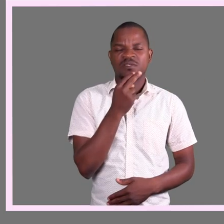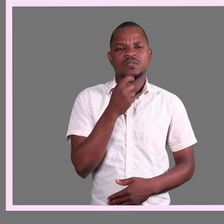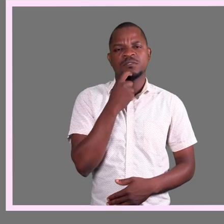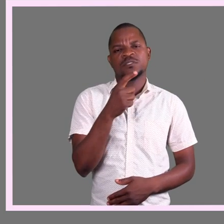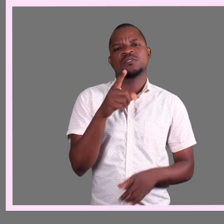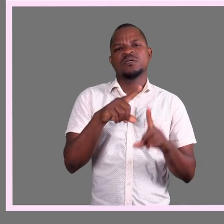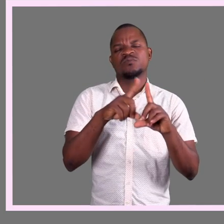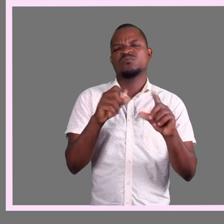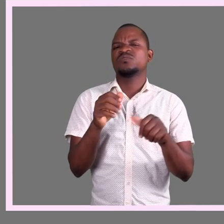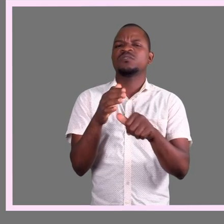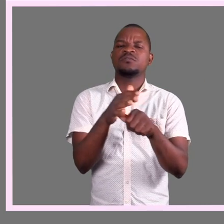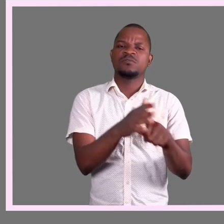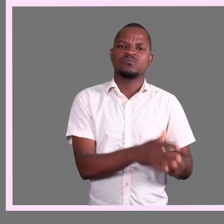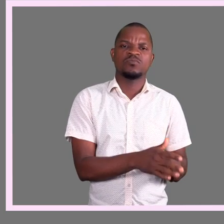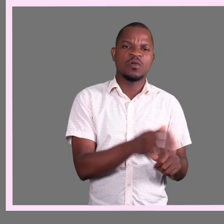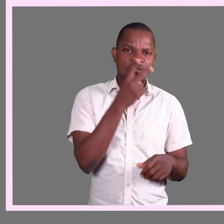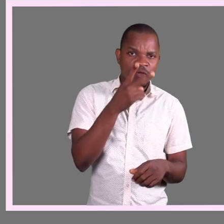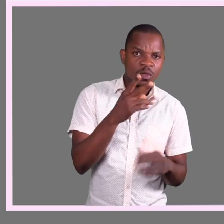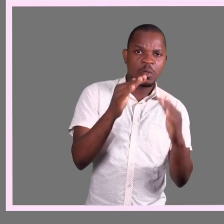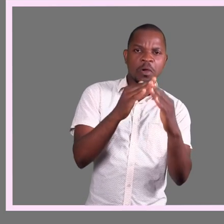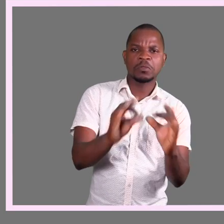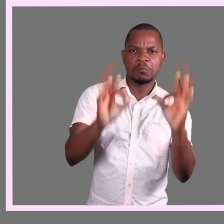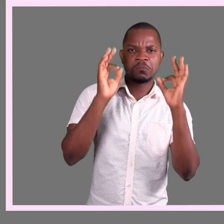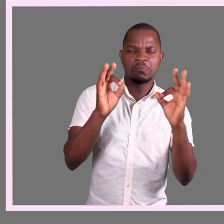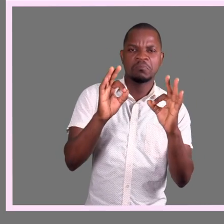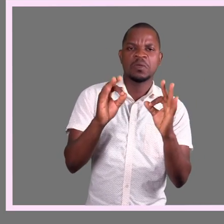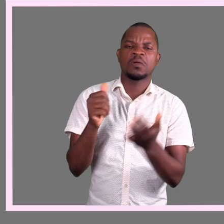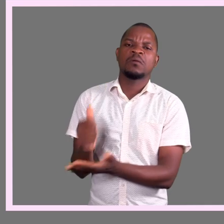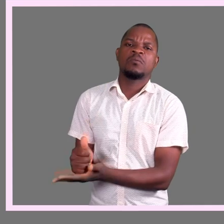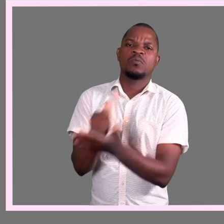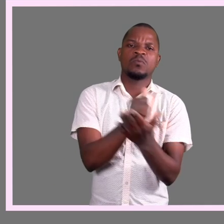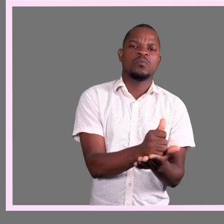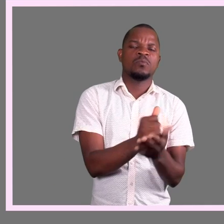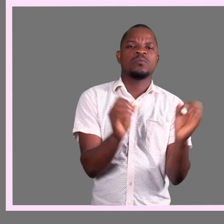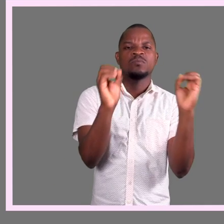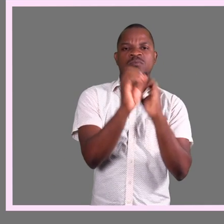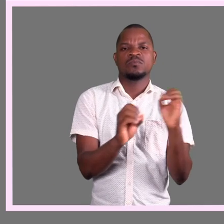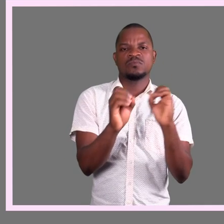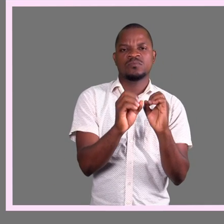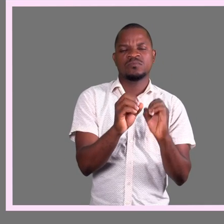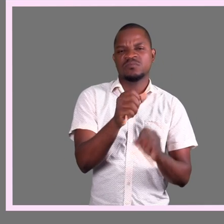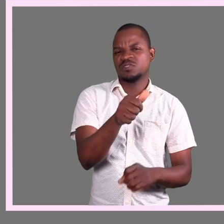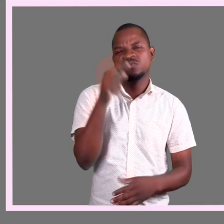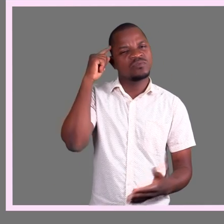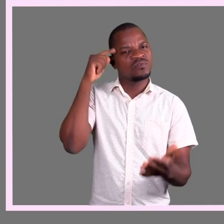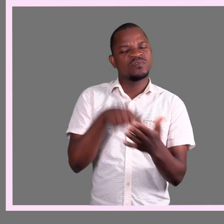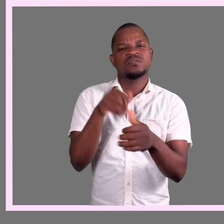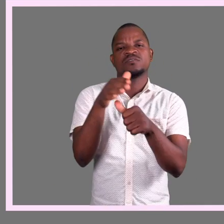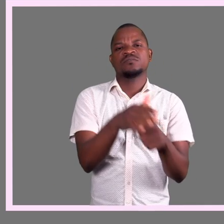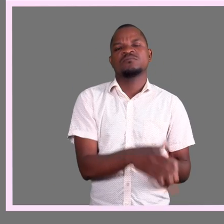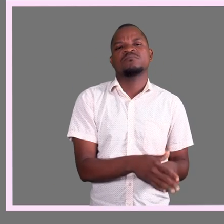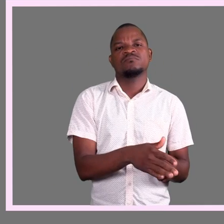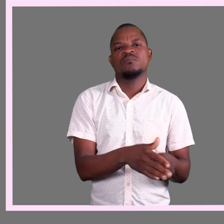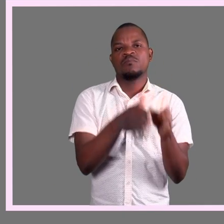família para prestar assistência a uma criança com deficiência. A partir da, colocamos a